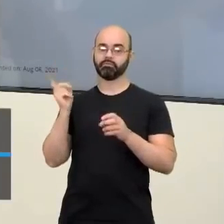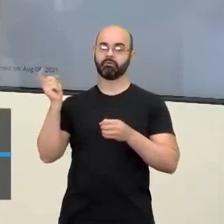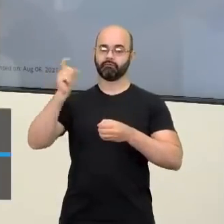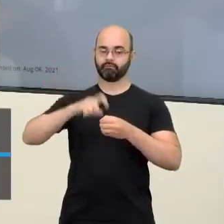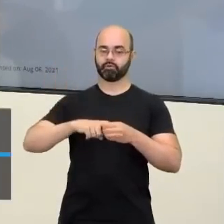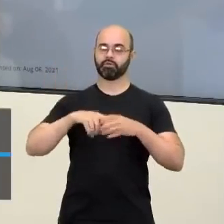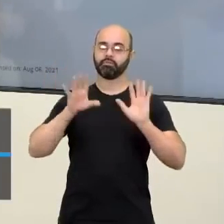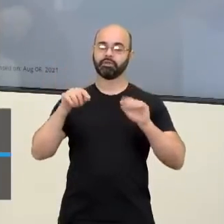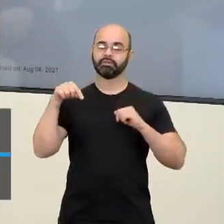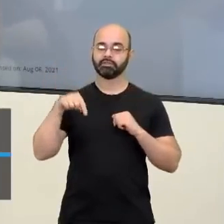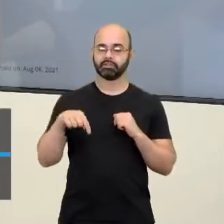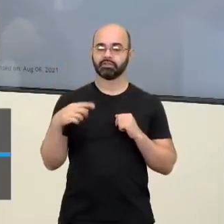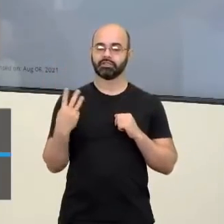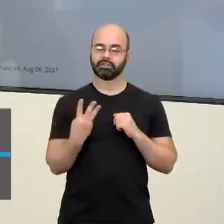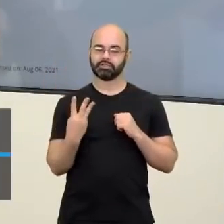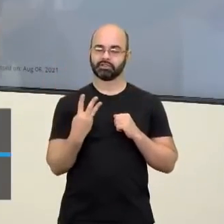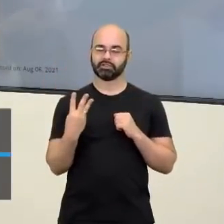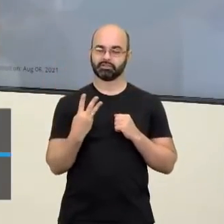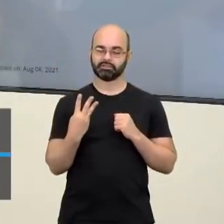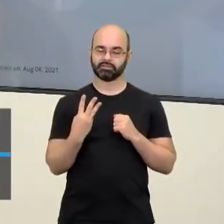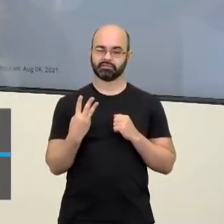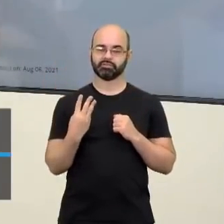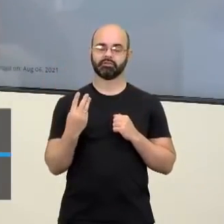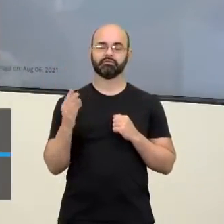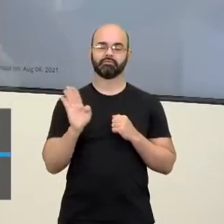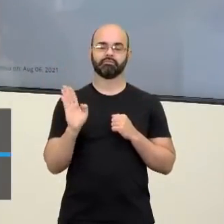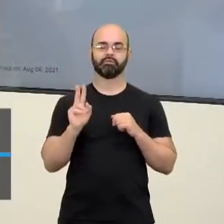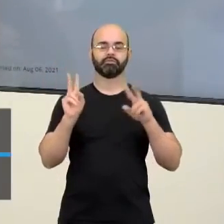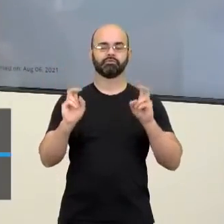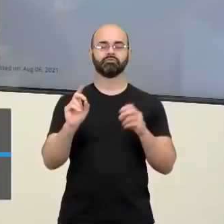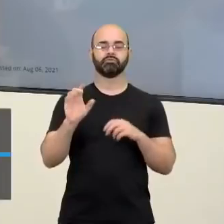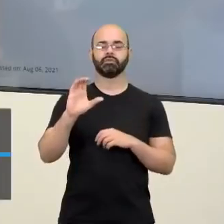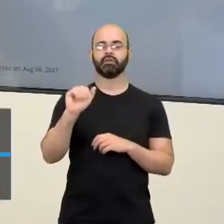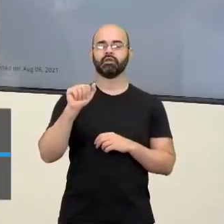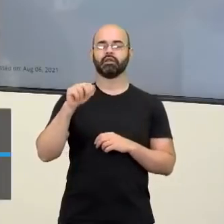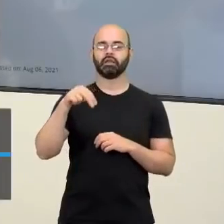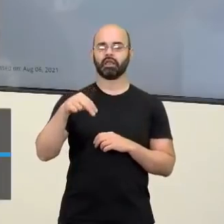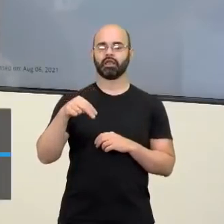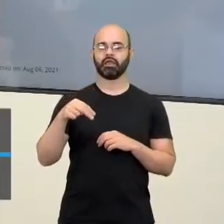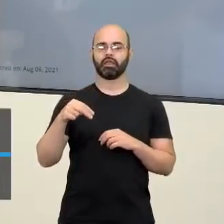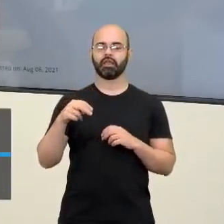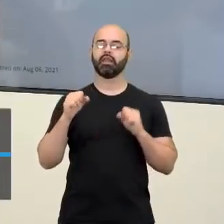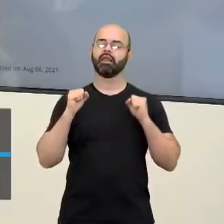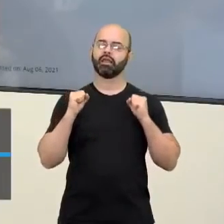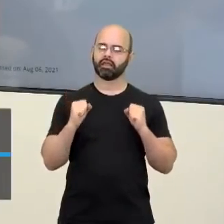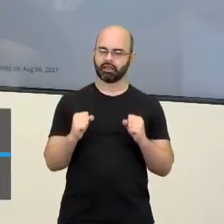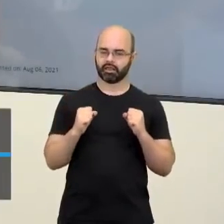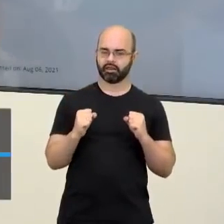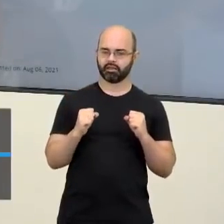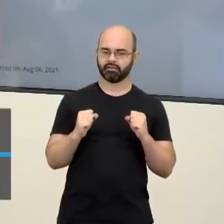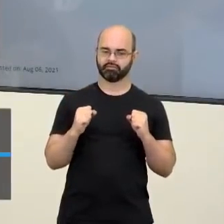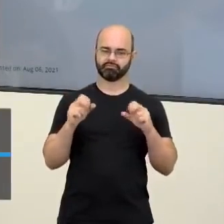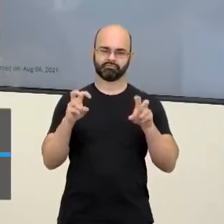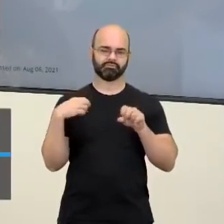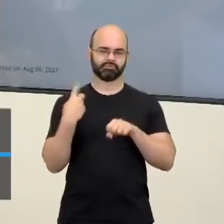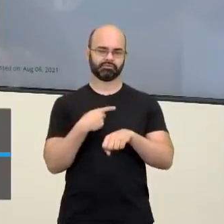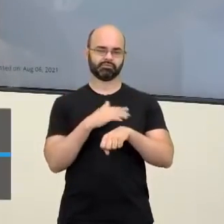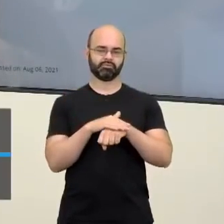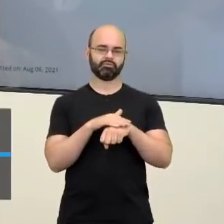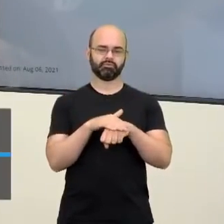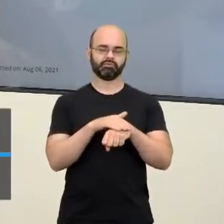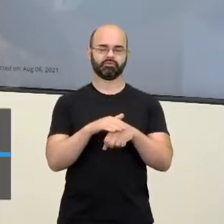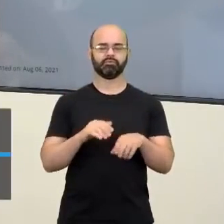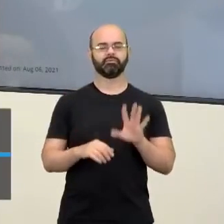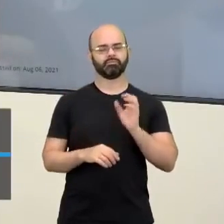bimestre, gramaticalmente, está falando mais do verbo can, que a gente já tem algumas aulas preparadas sobre ele, né, tal. Mas é bem legal a gente rever um pouquinho